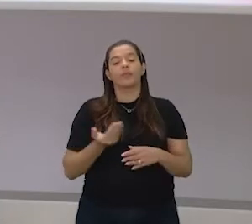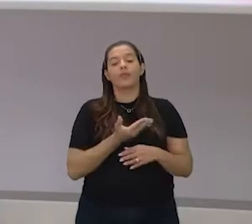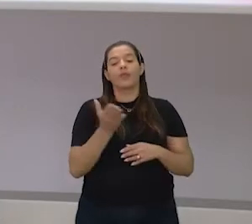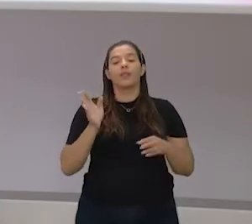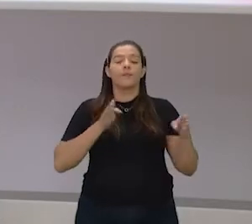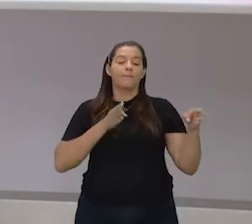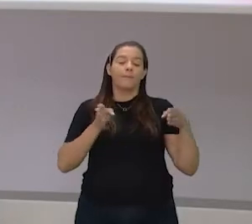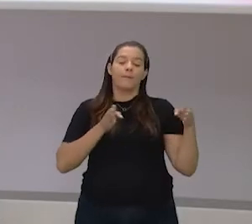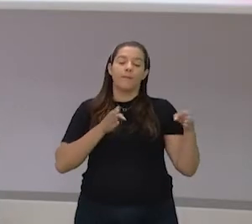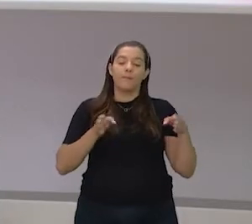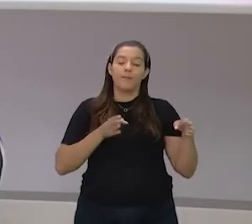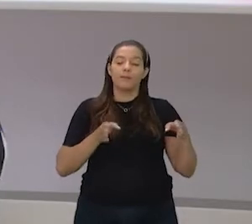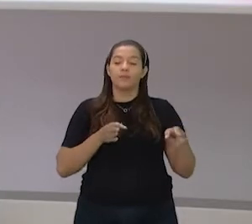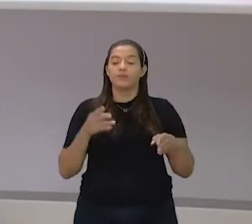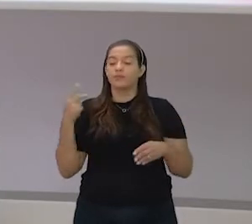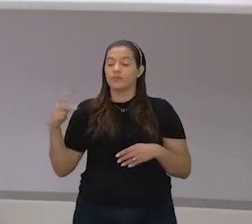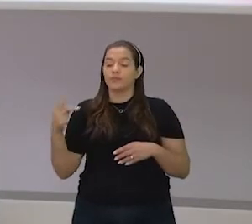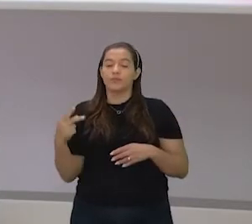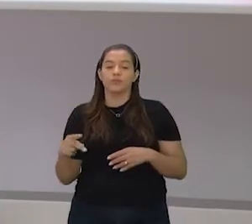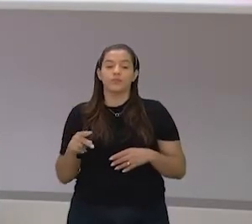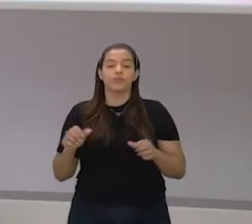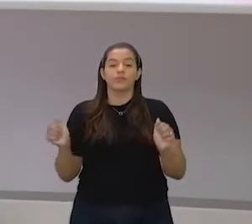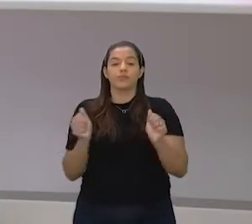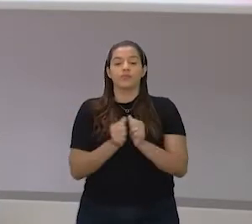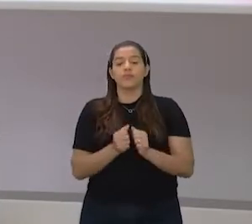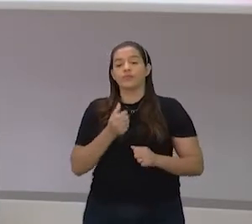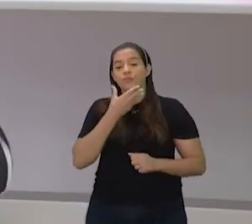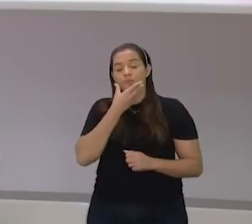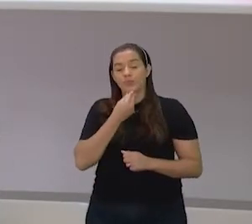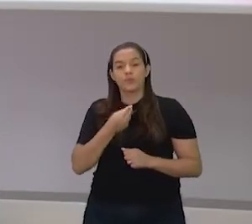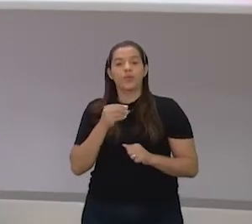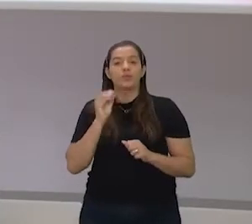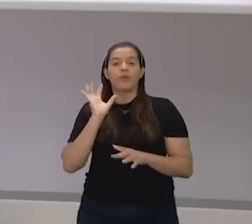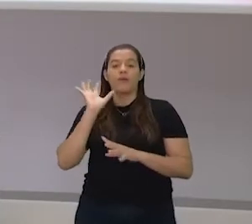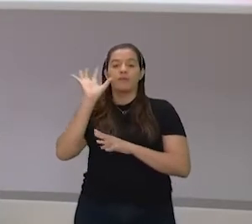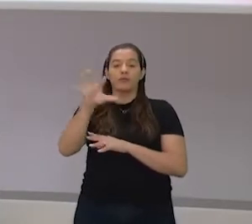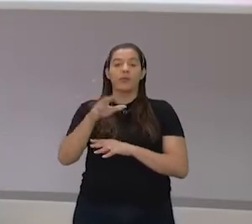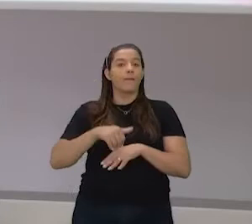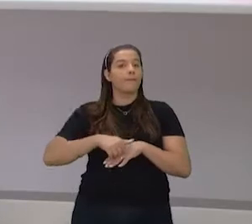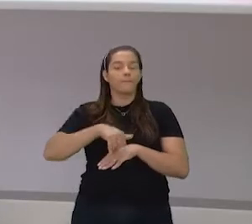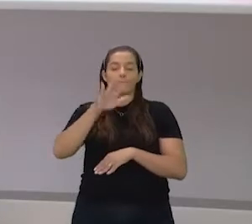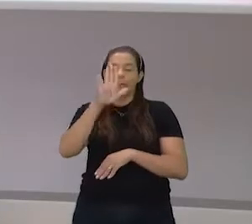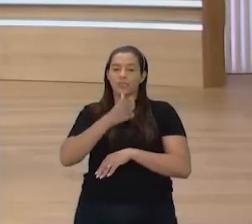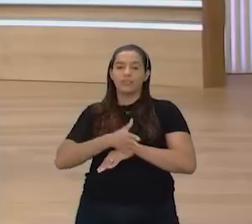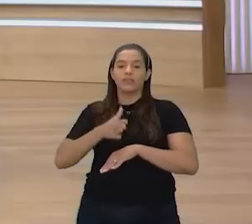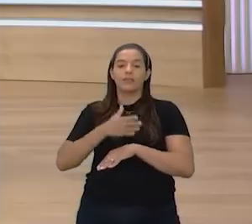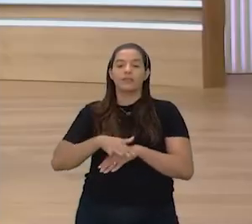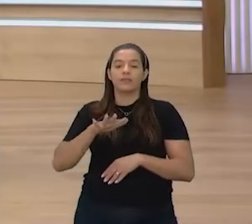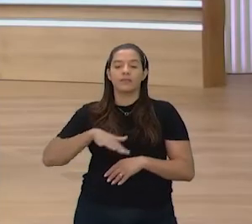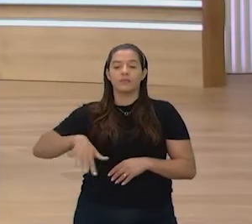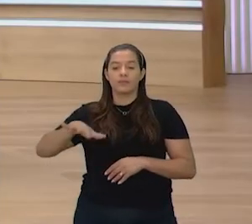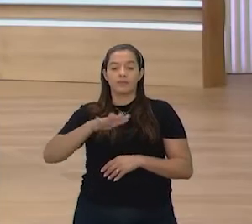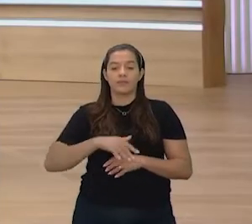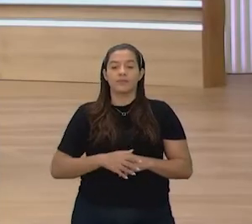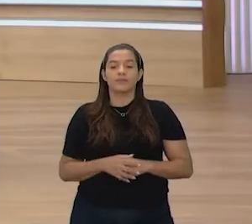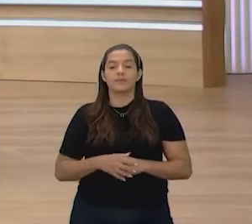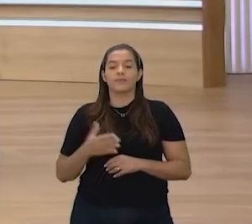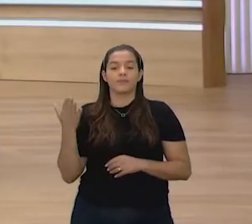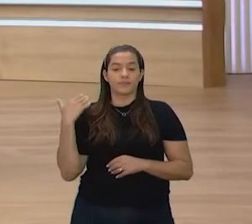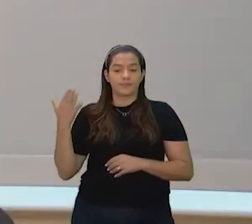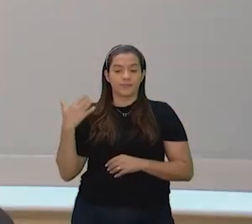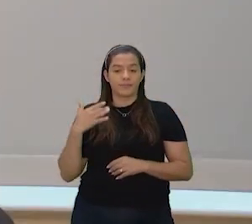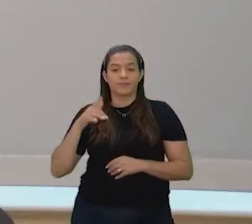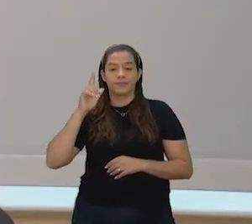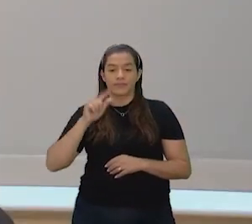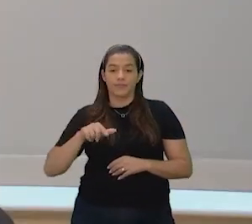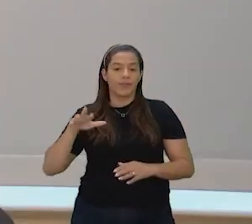naquele momento que você jogava ali com os meninos do futsal, qual era a modalidade mais praticada? Era o futsal na época